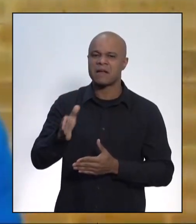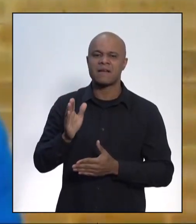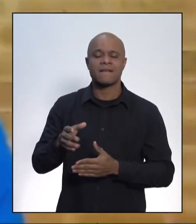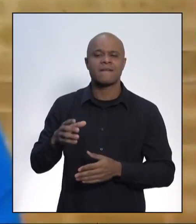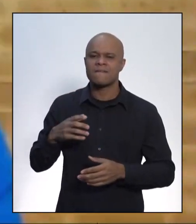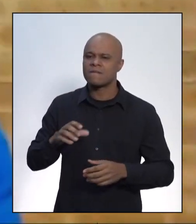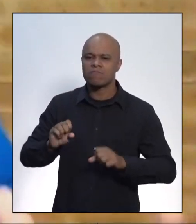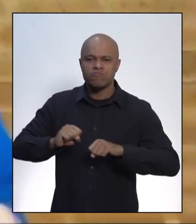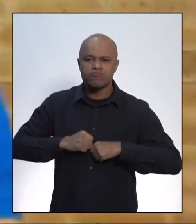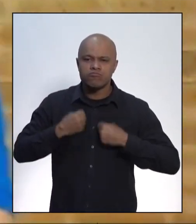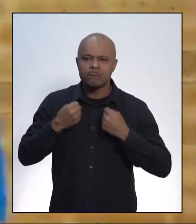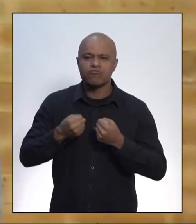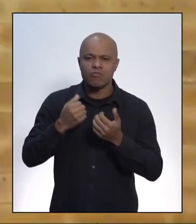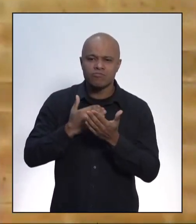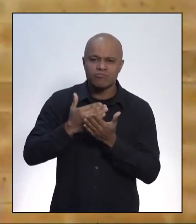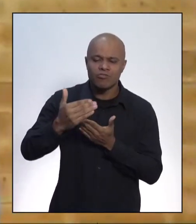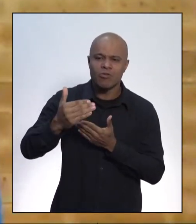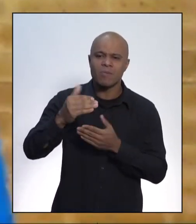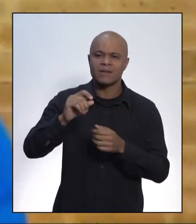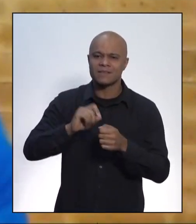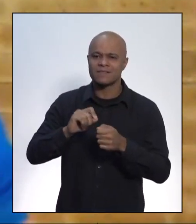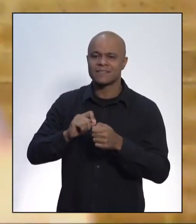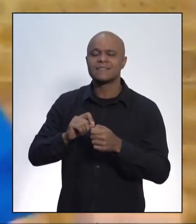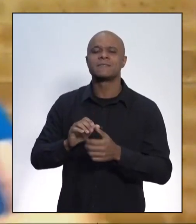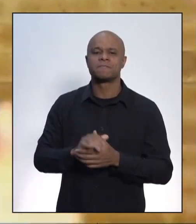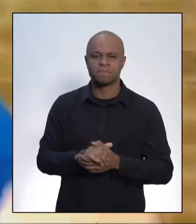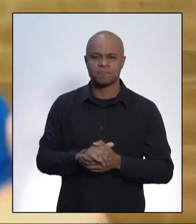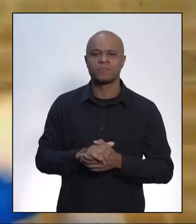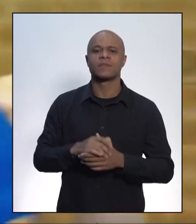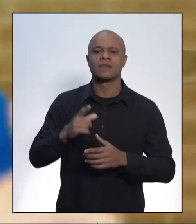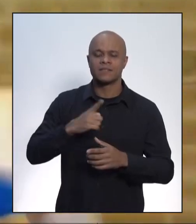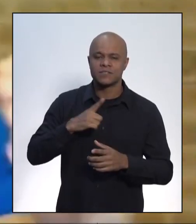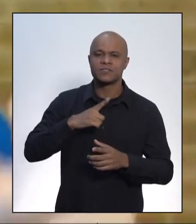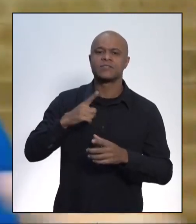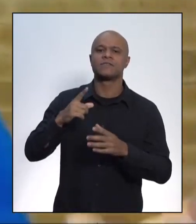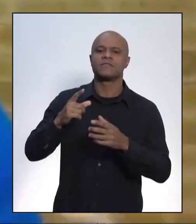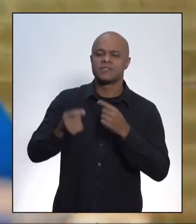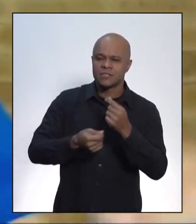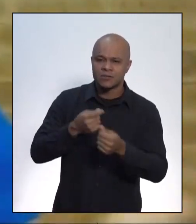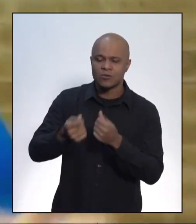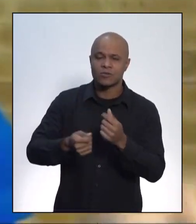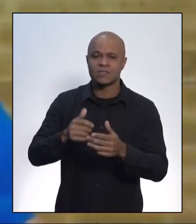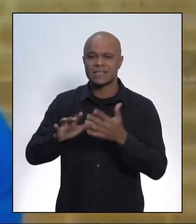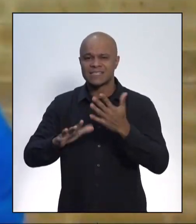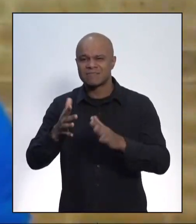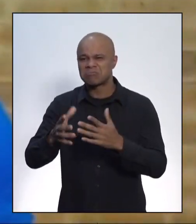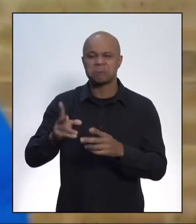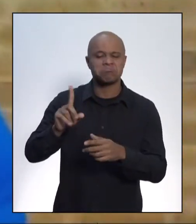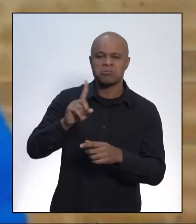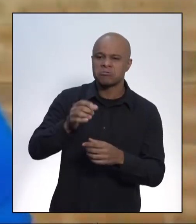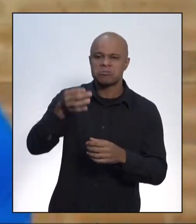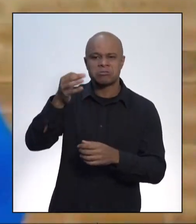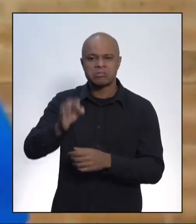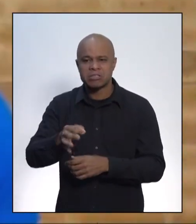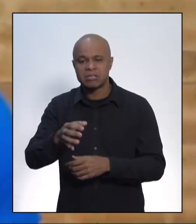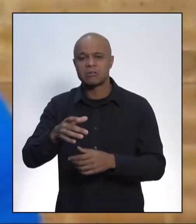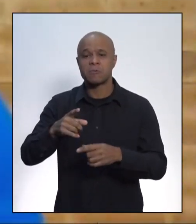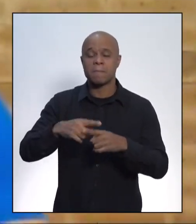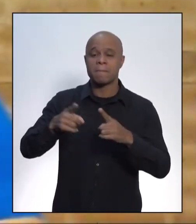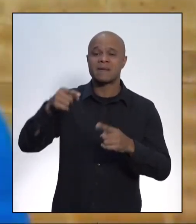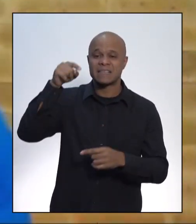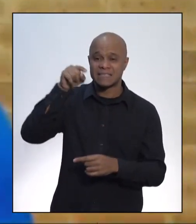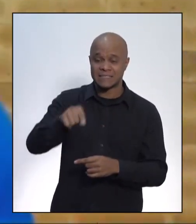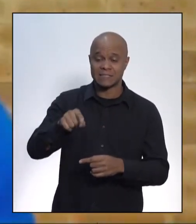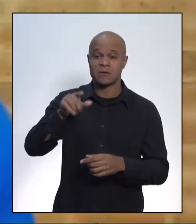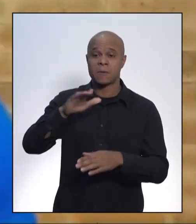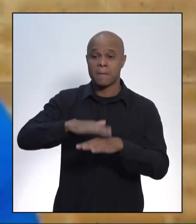tiro de 100 metros. Que eu posso te dizer pela experiência da Matific. Eu tive vários negócios que não deram certo e tal, mas a Matific é onde eu estou mais